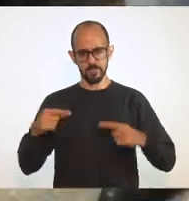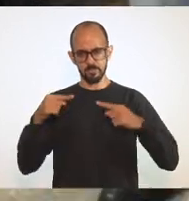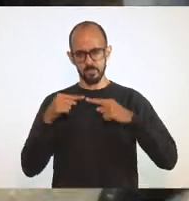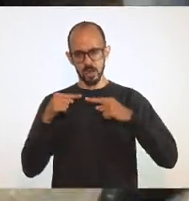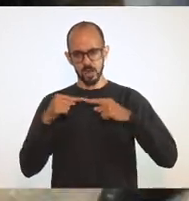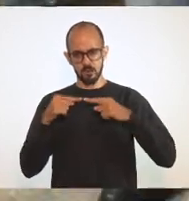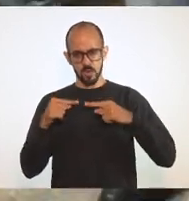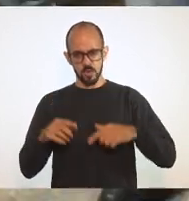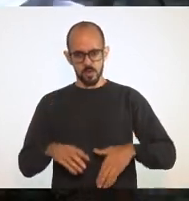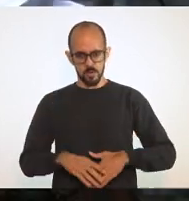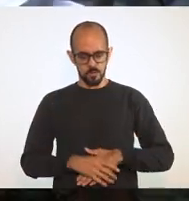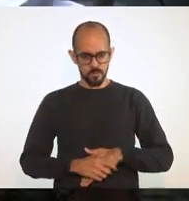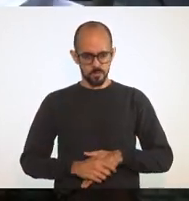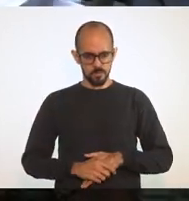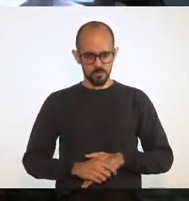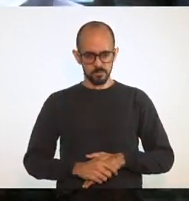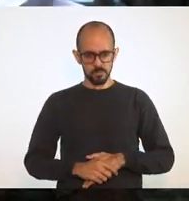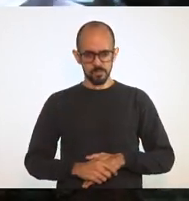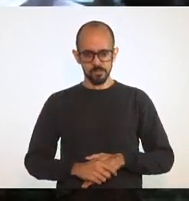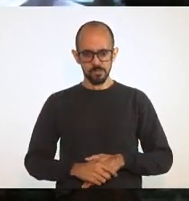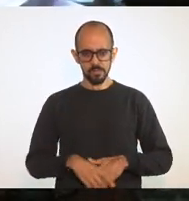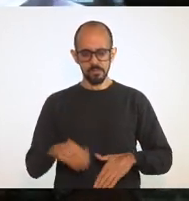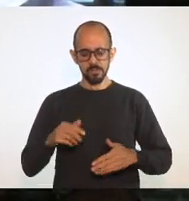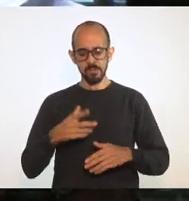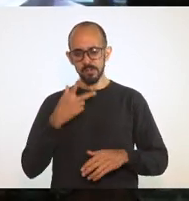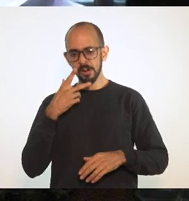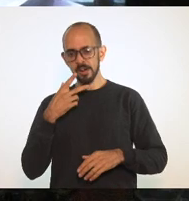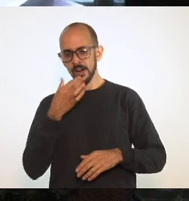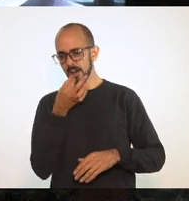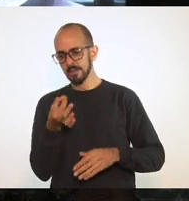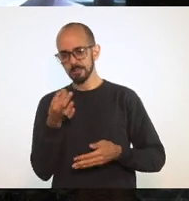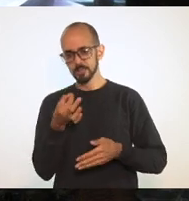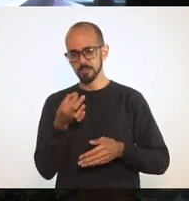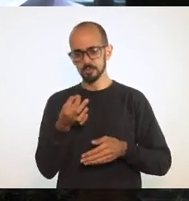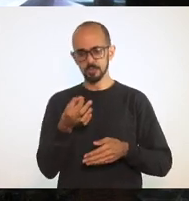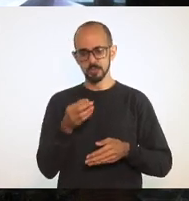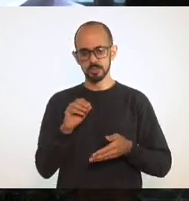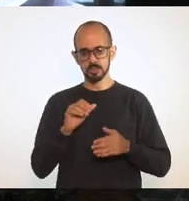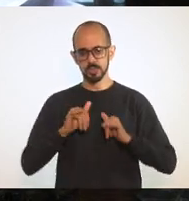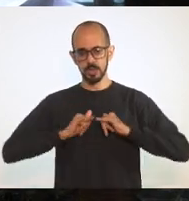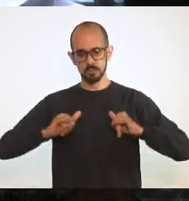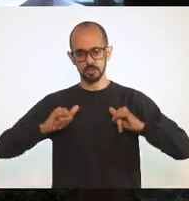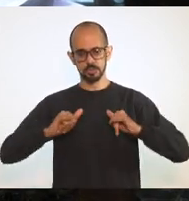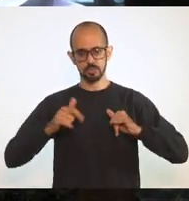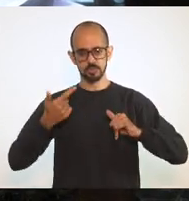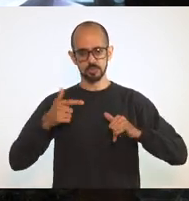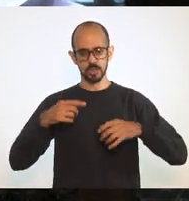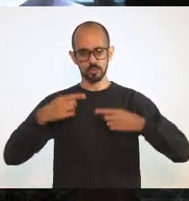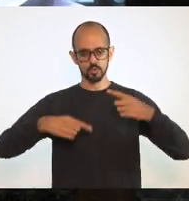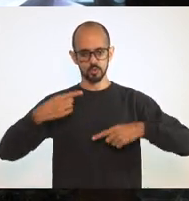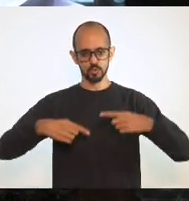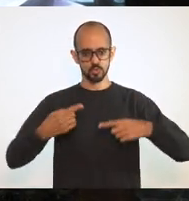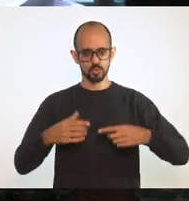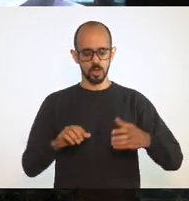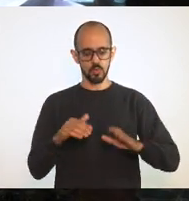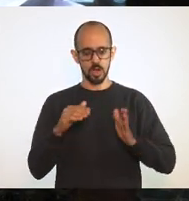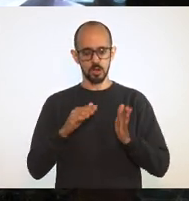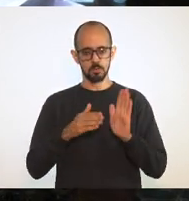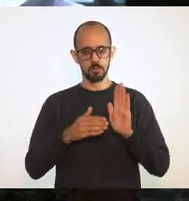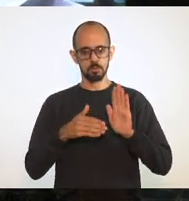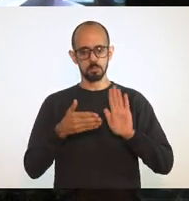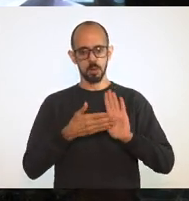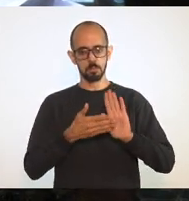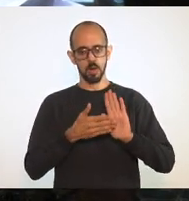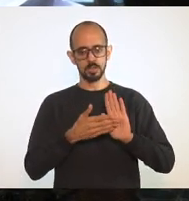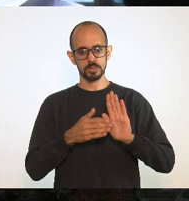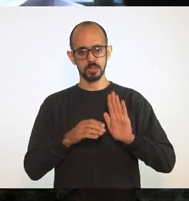Favorável, senhor presidente. Pareceres emitidos em discussão. Não havendo quem queira discutir, encerra da discussão. O presente proposta recebeu